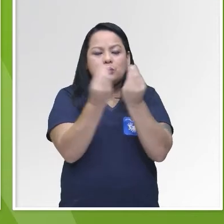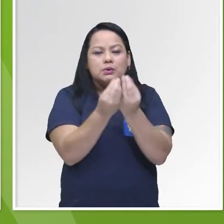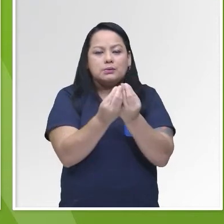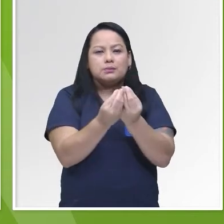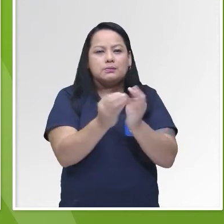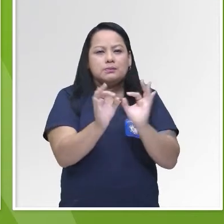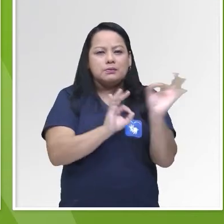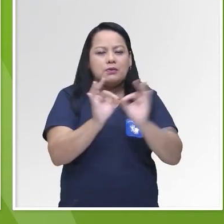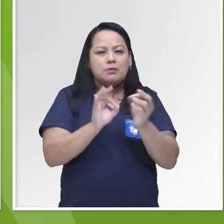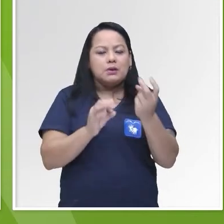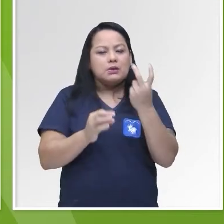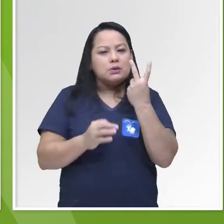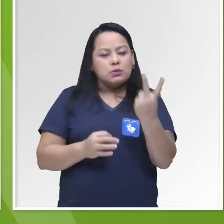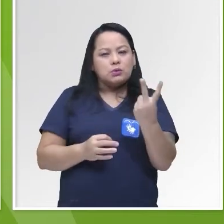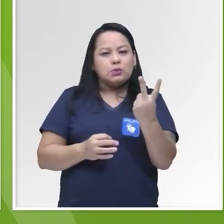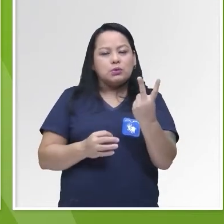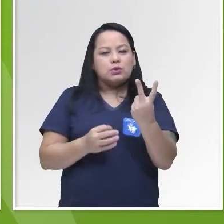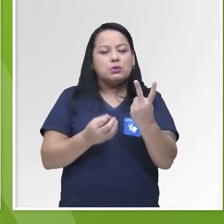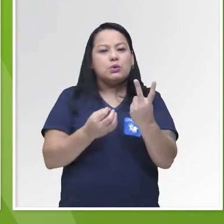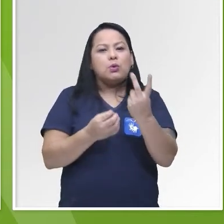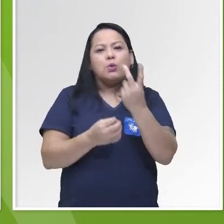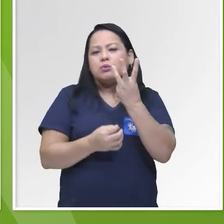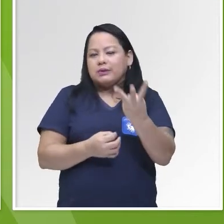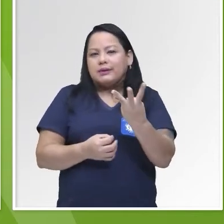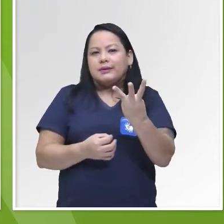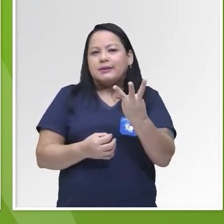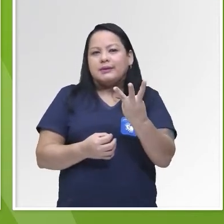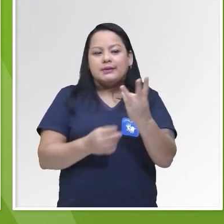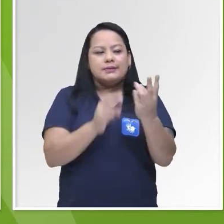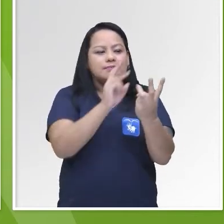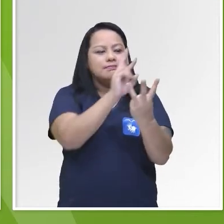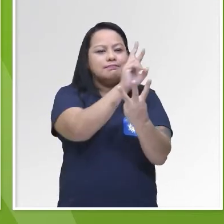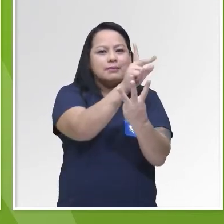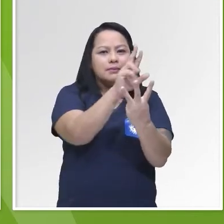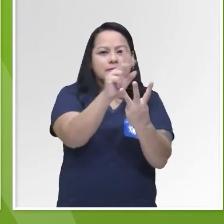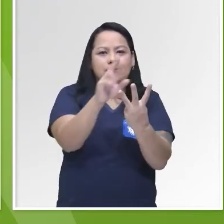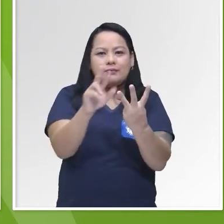por 2 ou mais elementos diferentes,